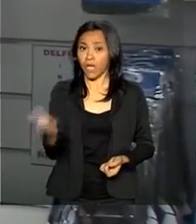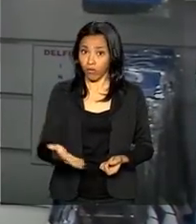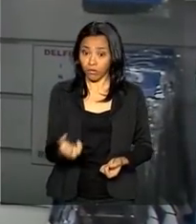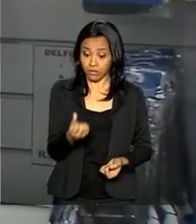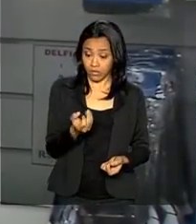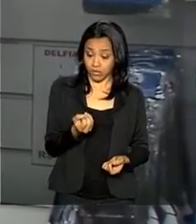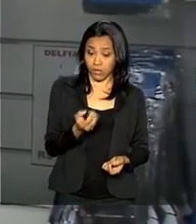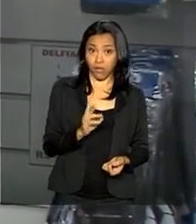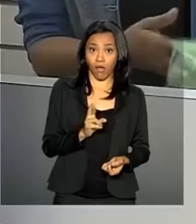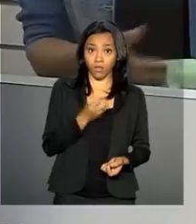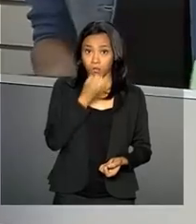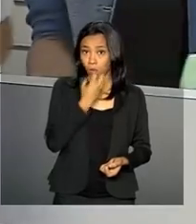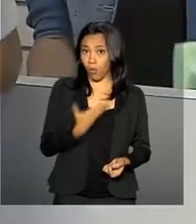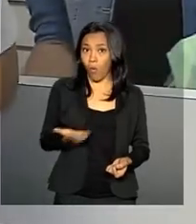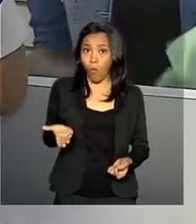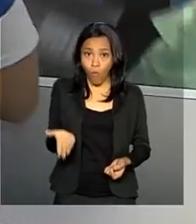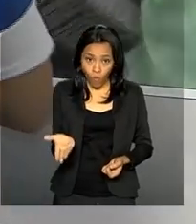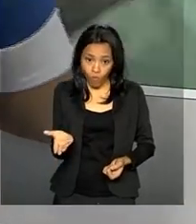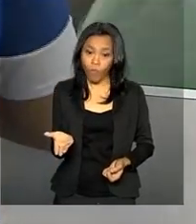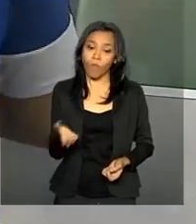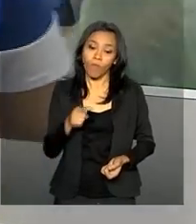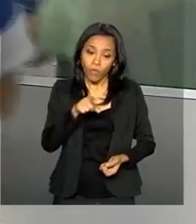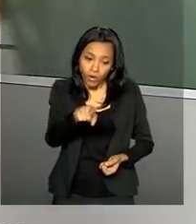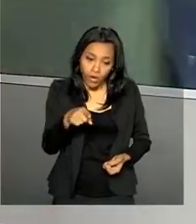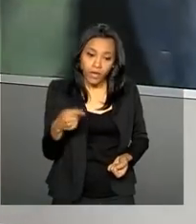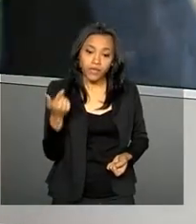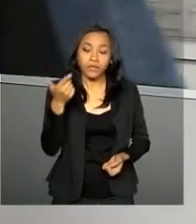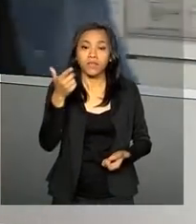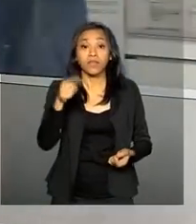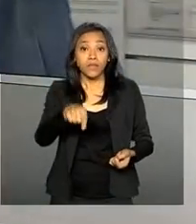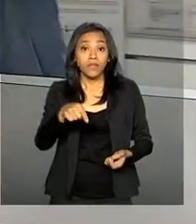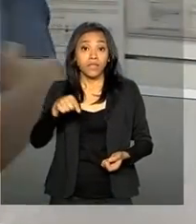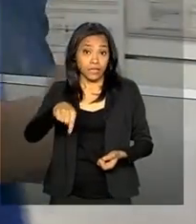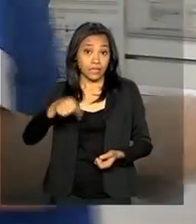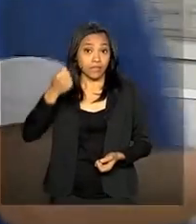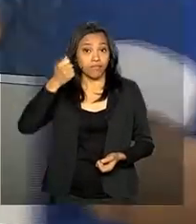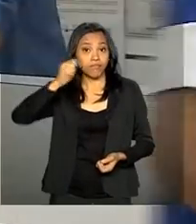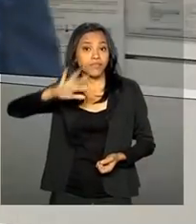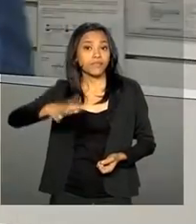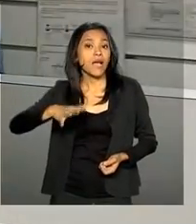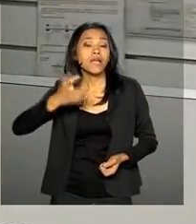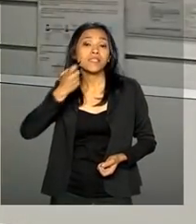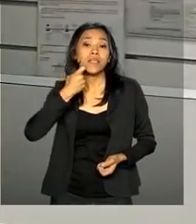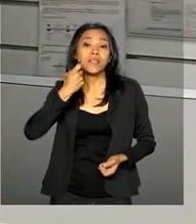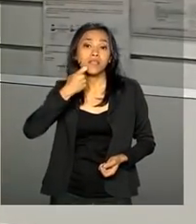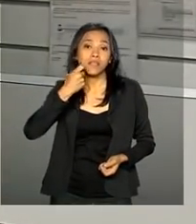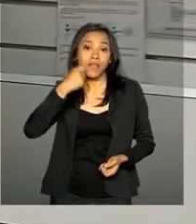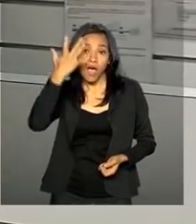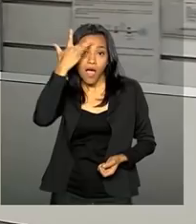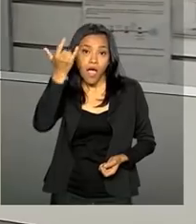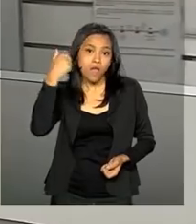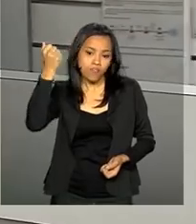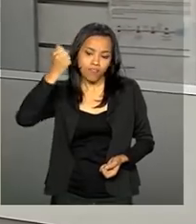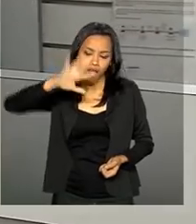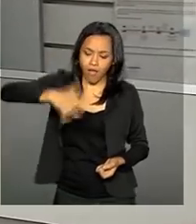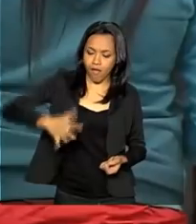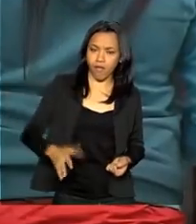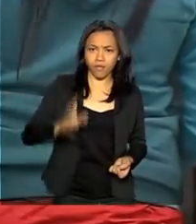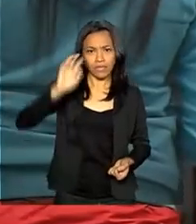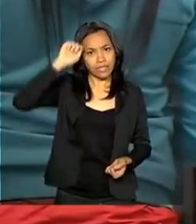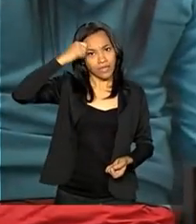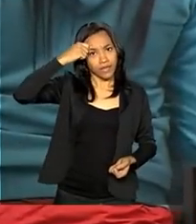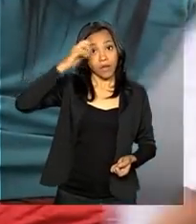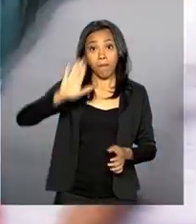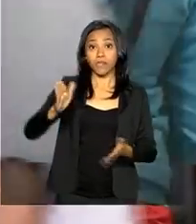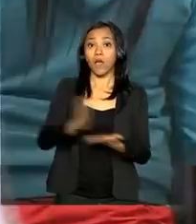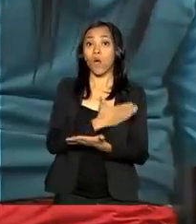6 muito bom oficialmente as ofertas desta black friday come nesta sexta-feira